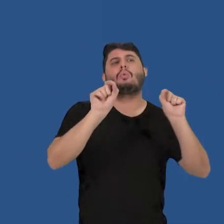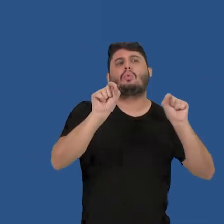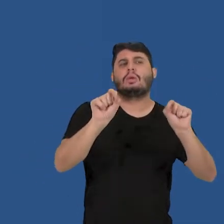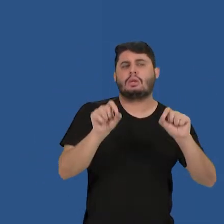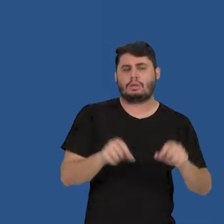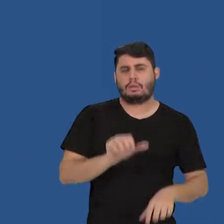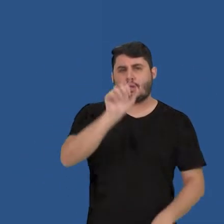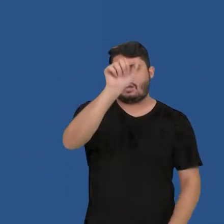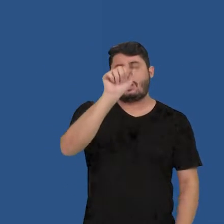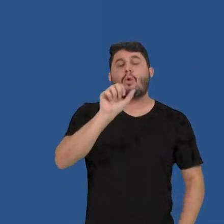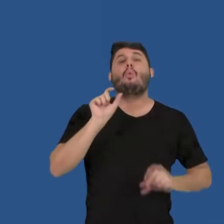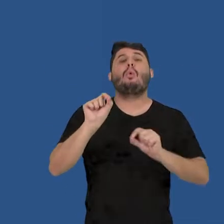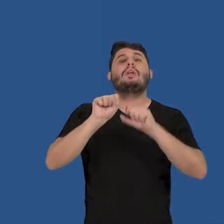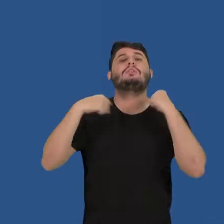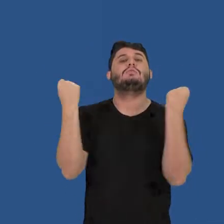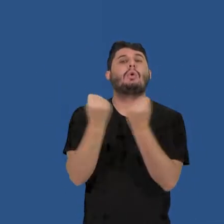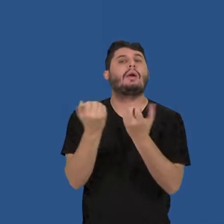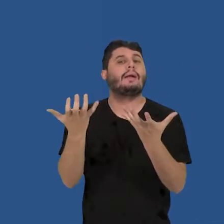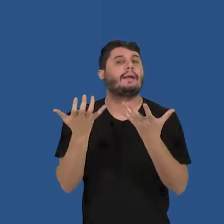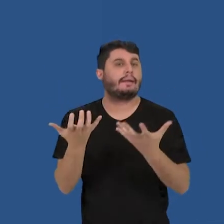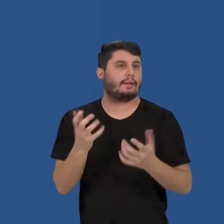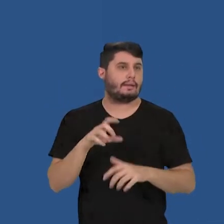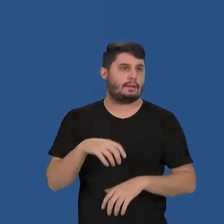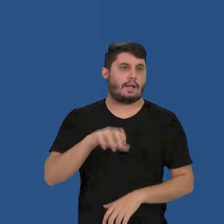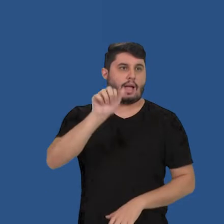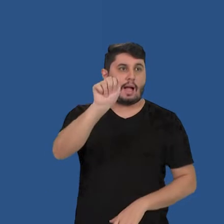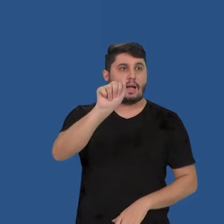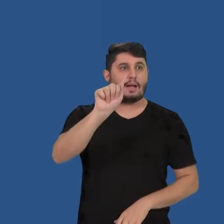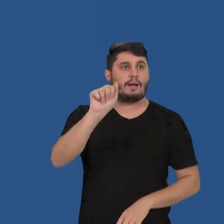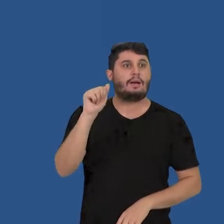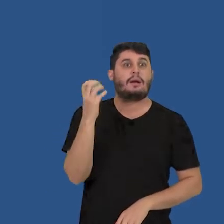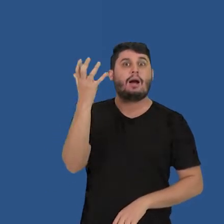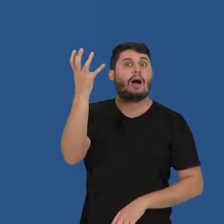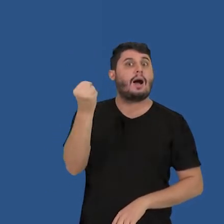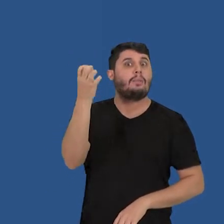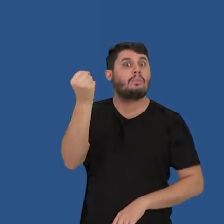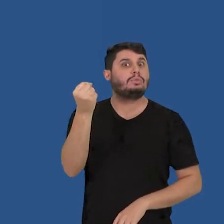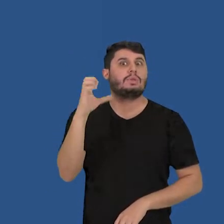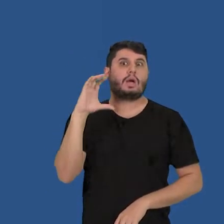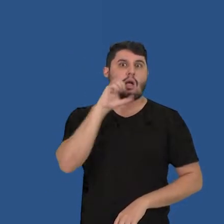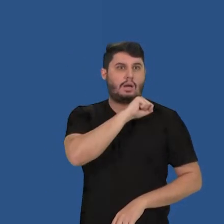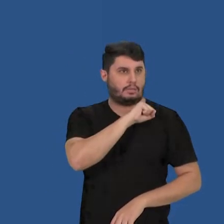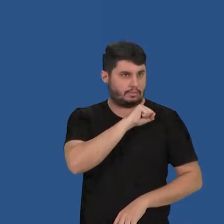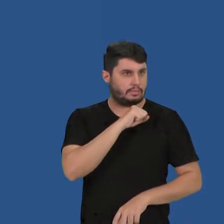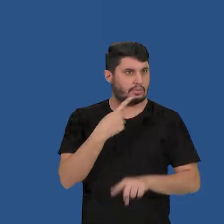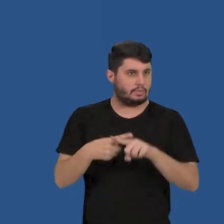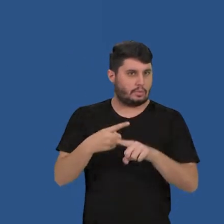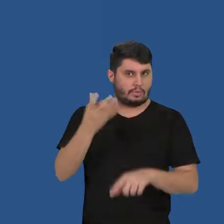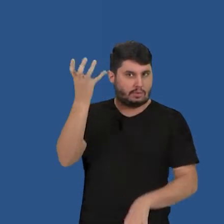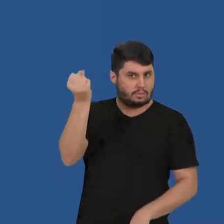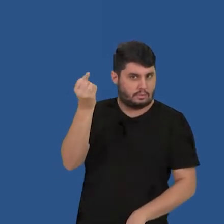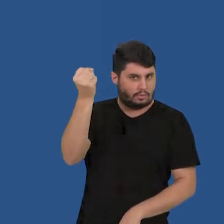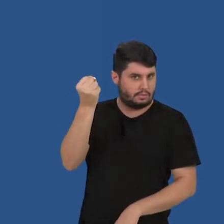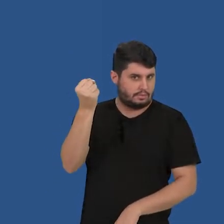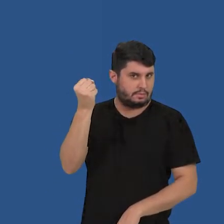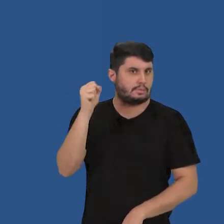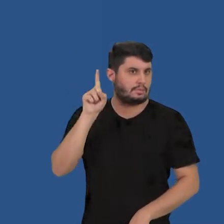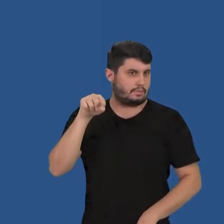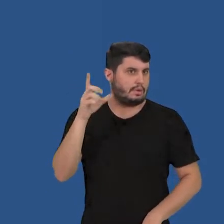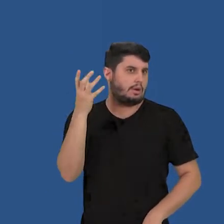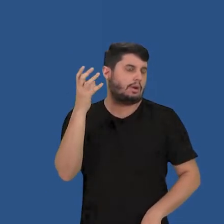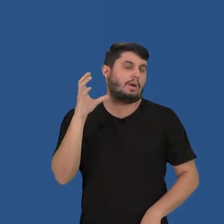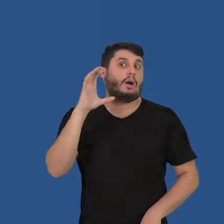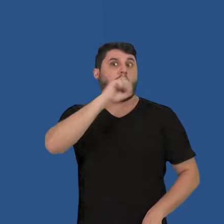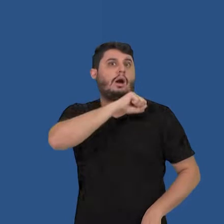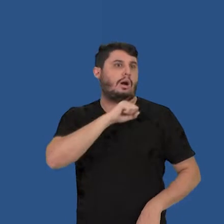sociedade quer? Que ele se aposente prematuramente, né? A palavra social security aqui, que é o seguro social, que é a aposentadoria, talvez levasse a